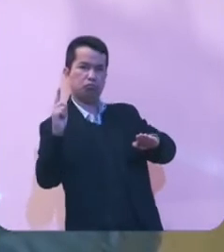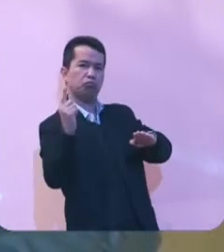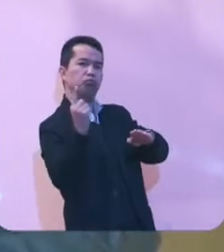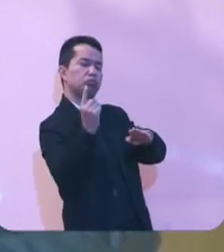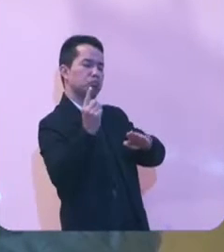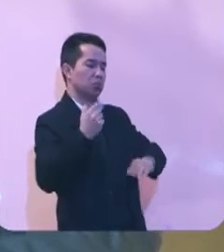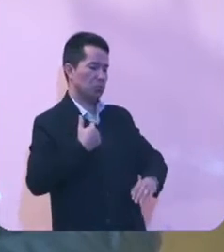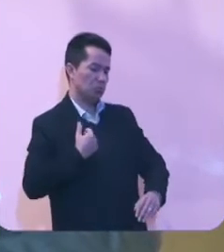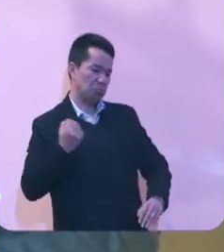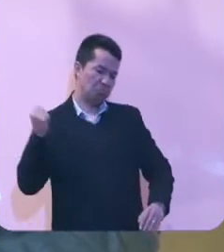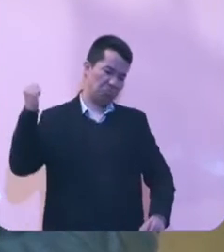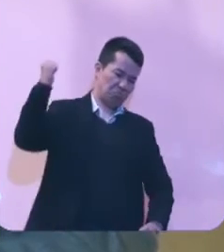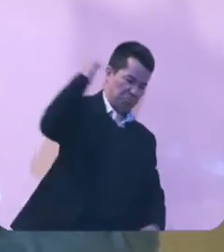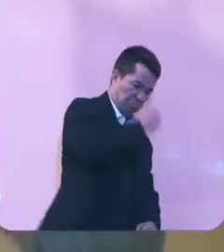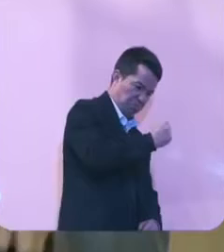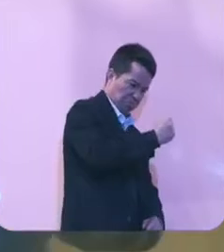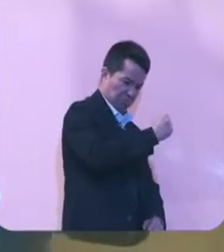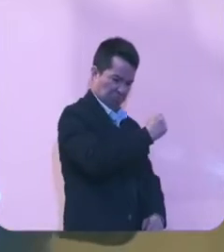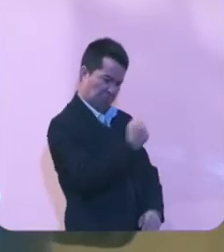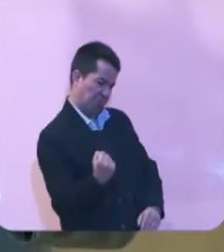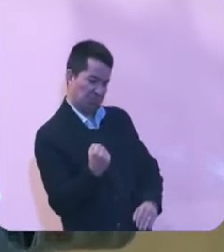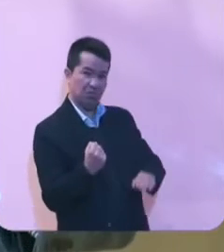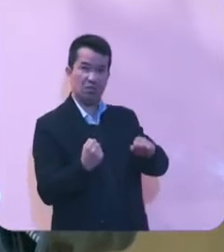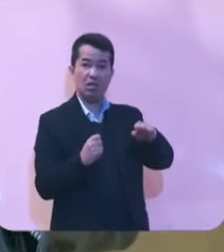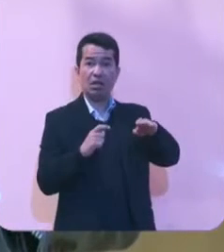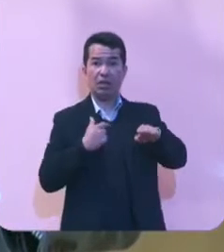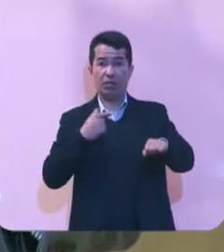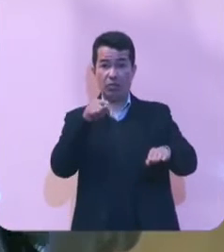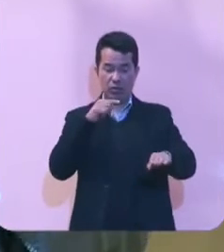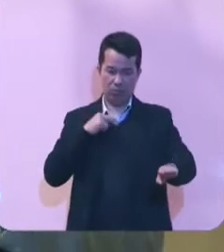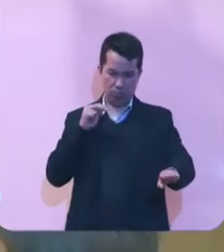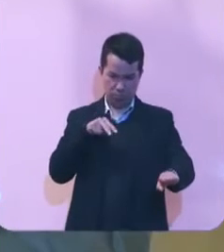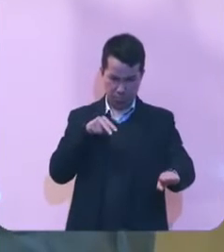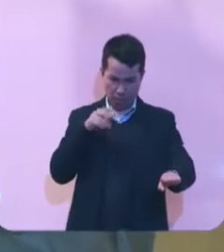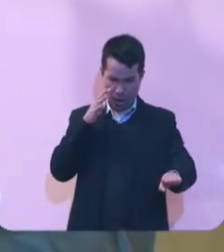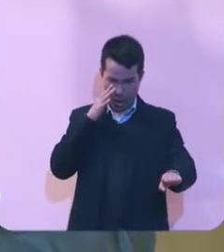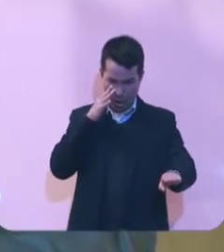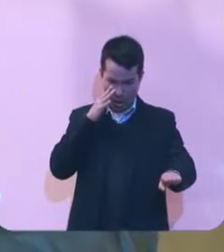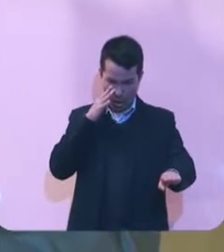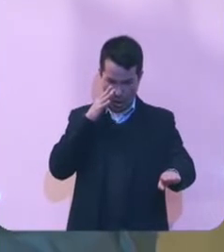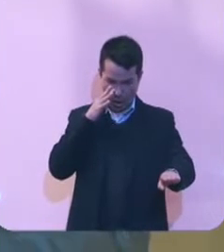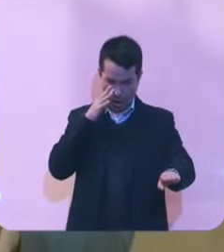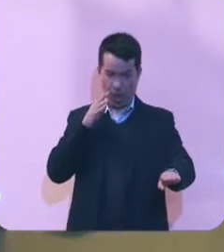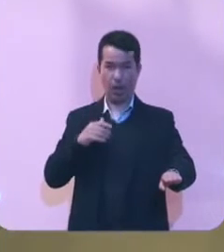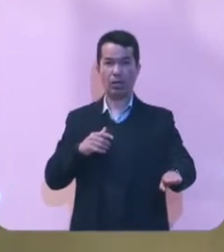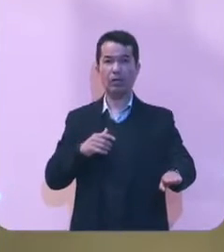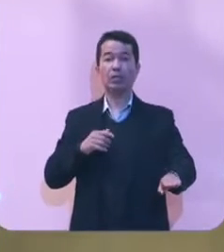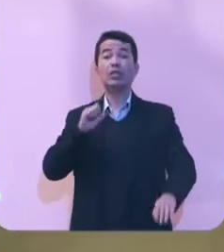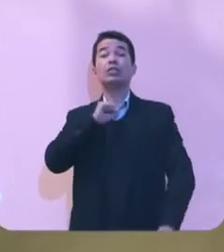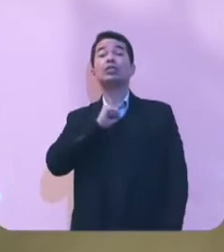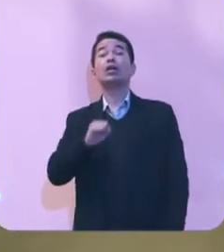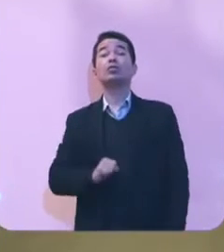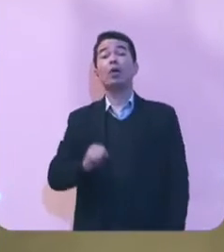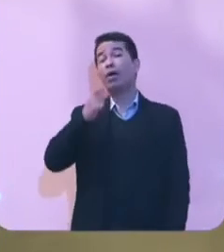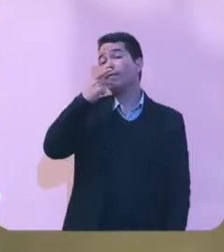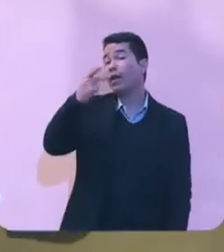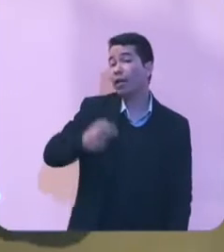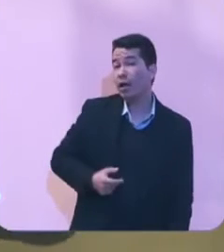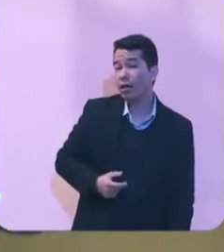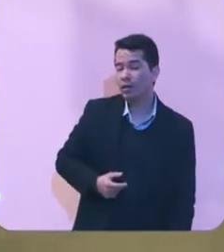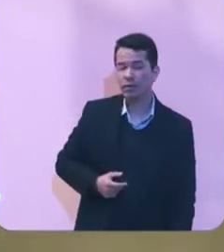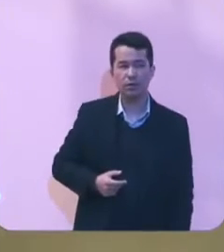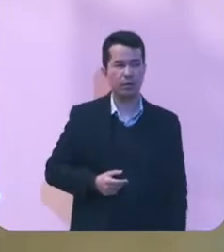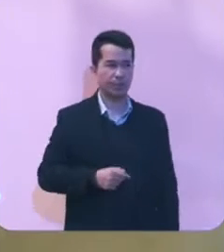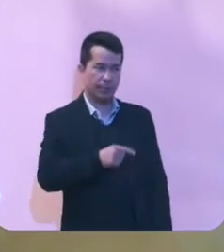então matava o animal que você tinha colocado a mão sobre ele. E dizia, olha,